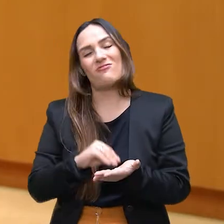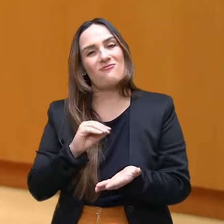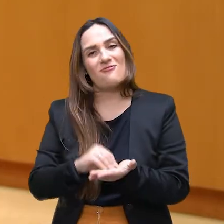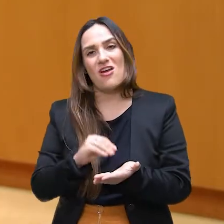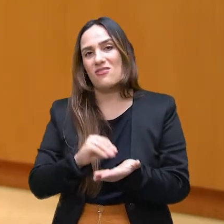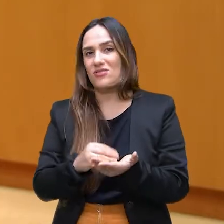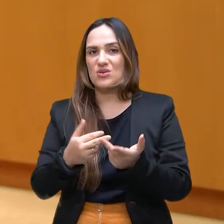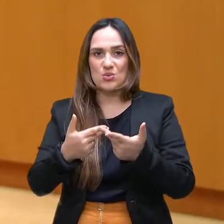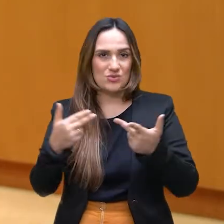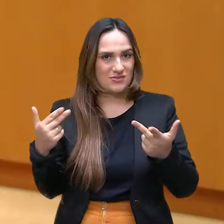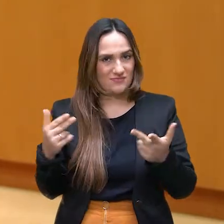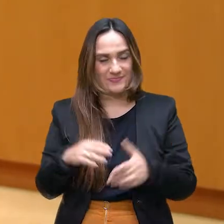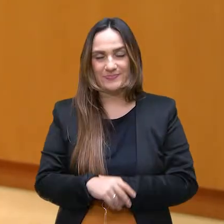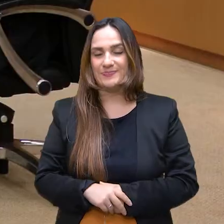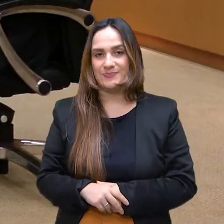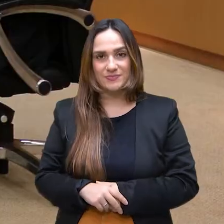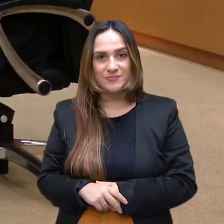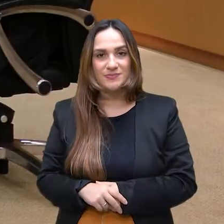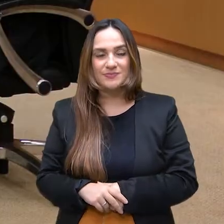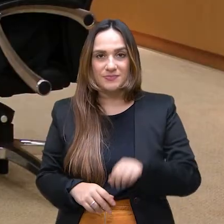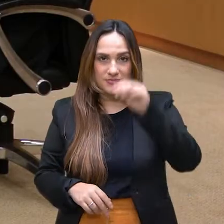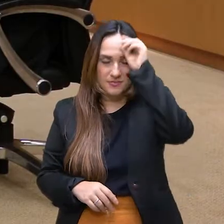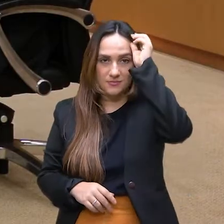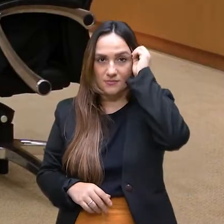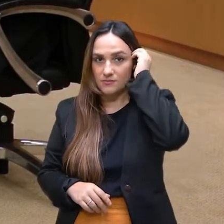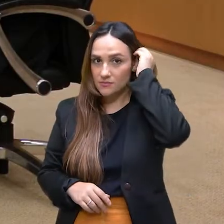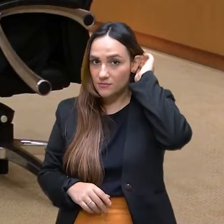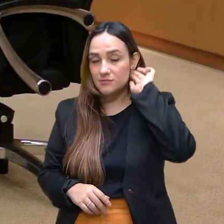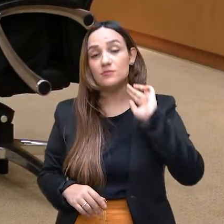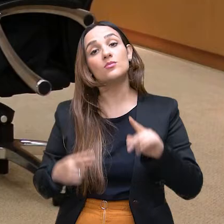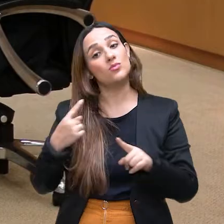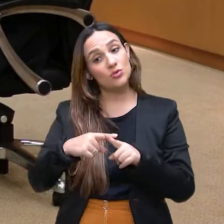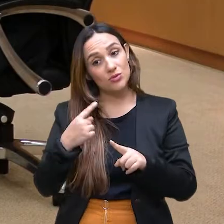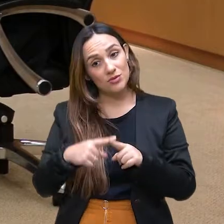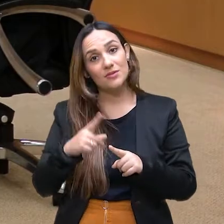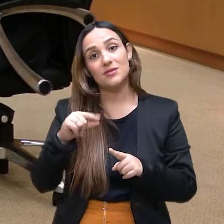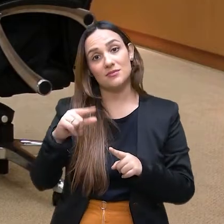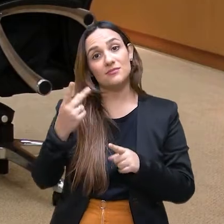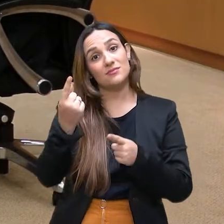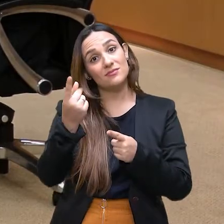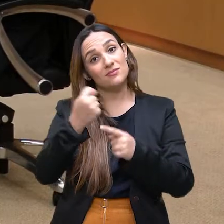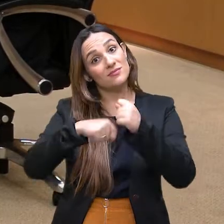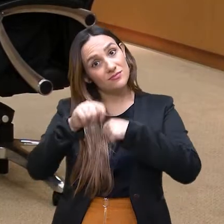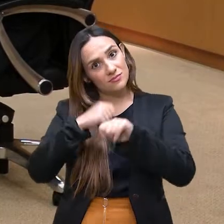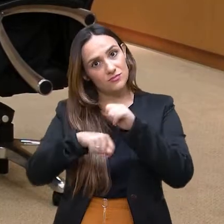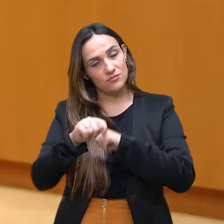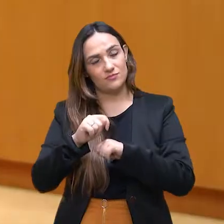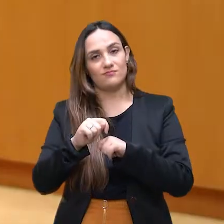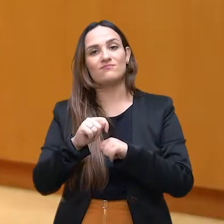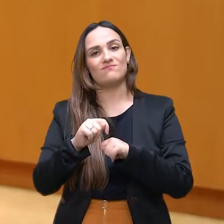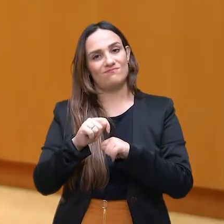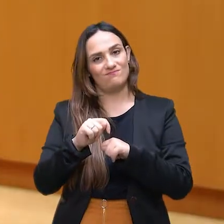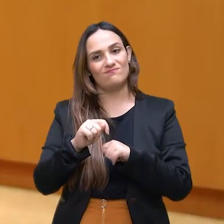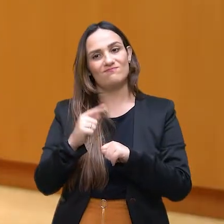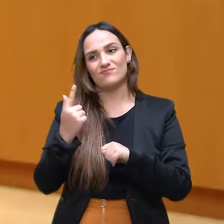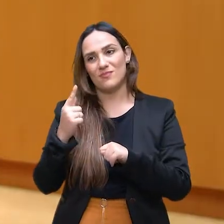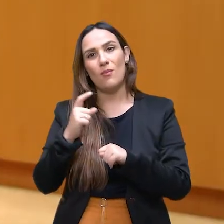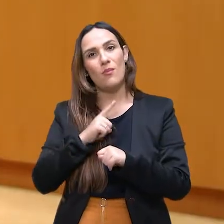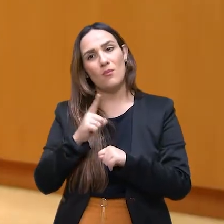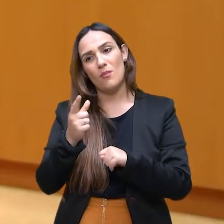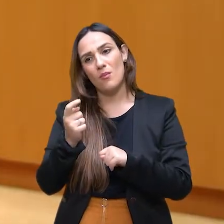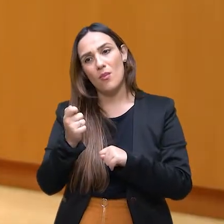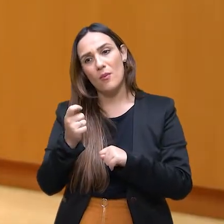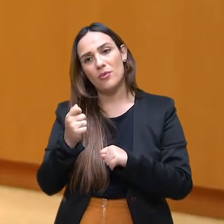diversas áreas. Não só, mas principalmente em razão do problema econômico, não é? De suporte ao